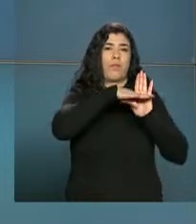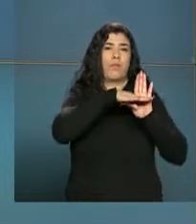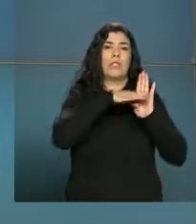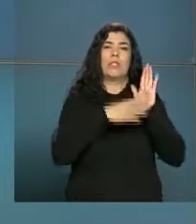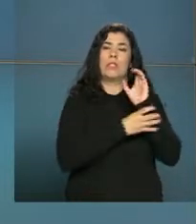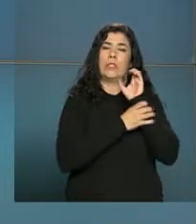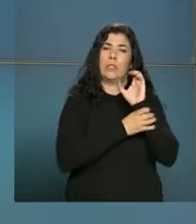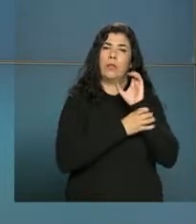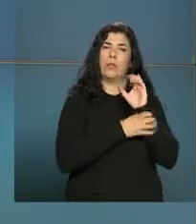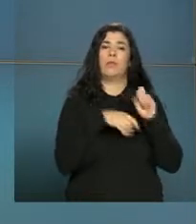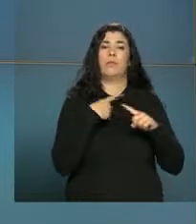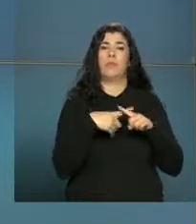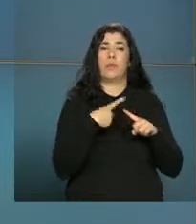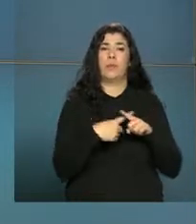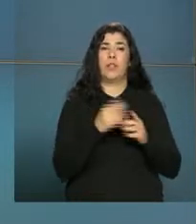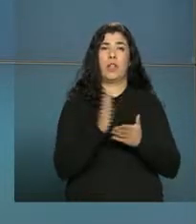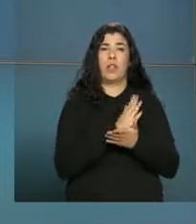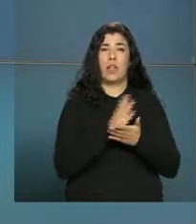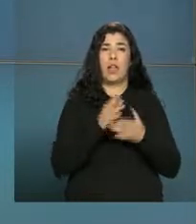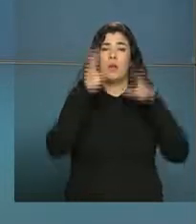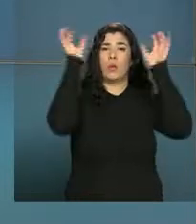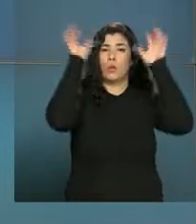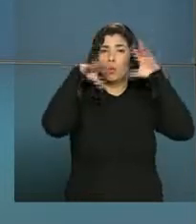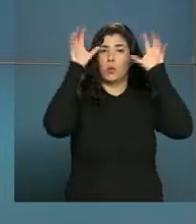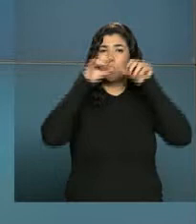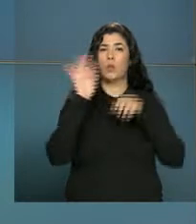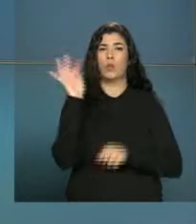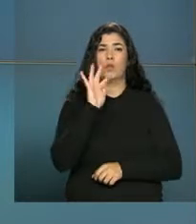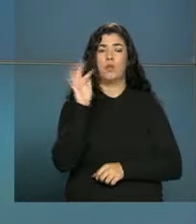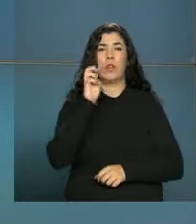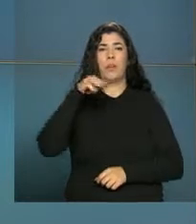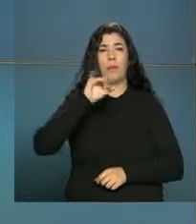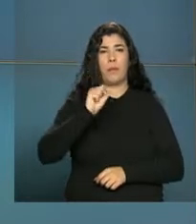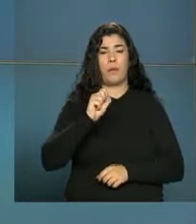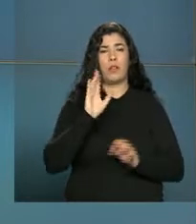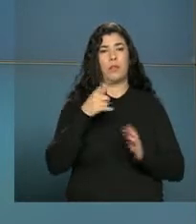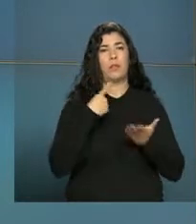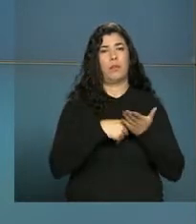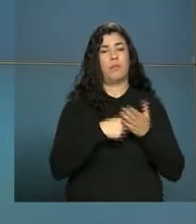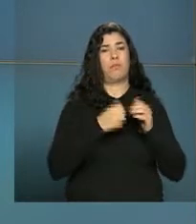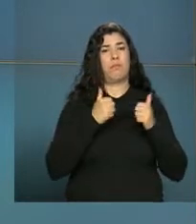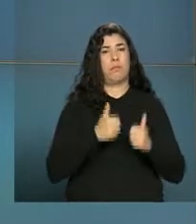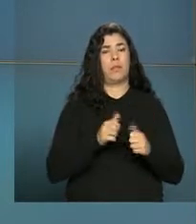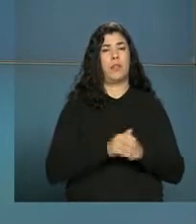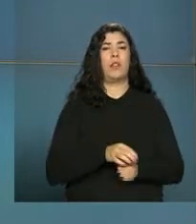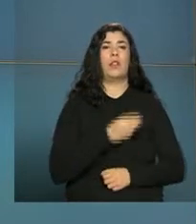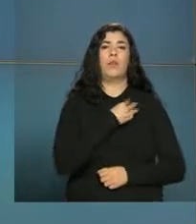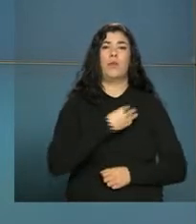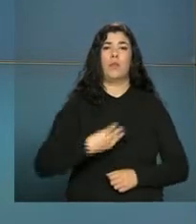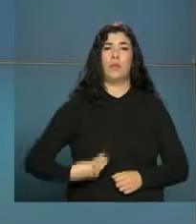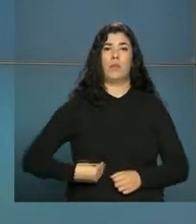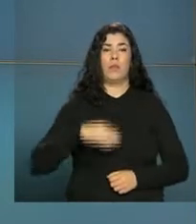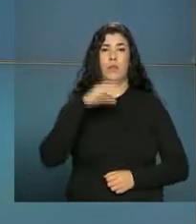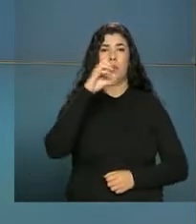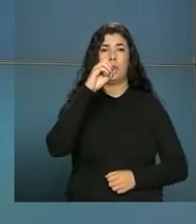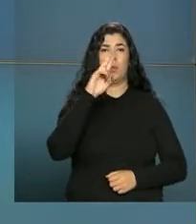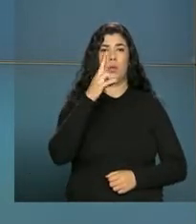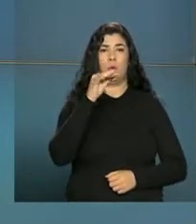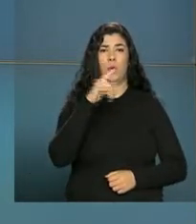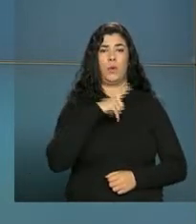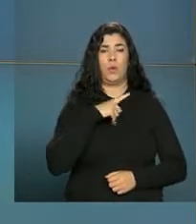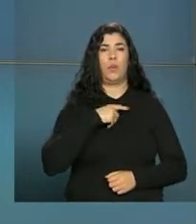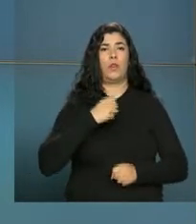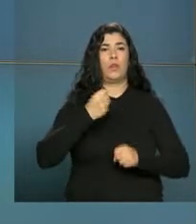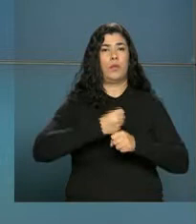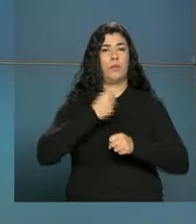água seguro mesmo com as chuvas abundantes em fevereiro e março de acordo com o ministro Gilberto occhi e ações como